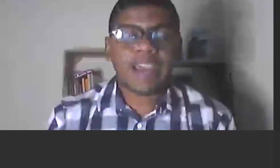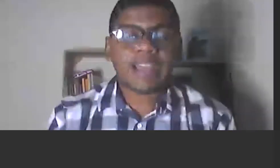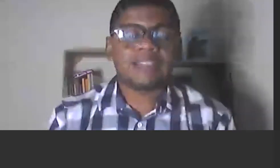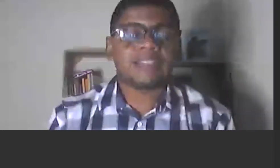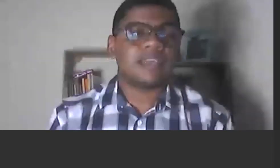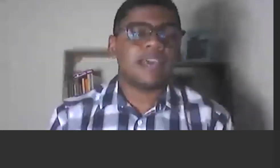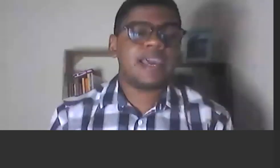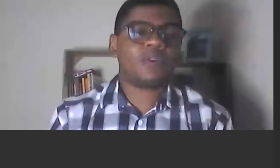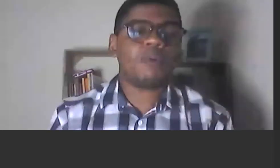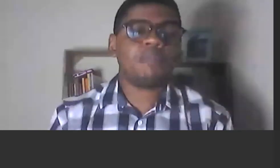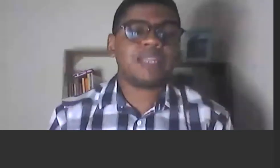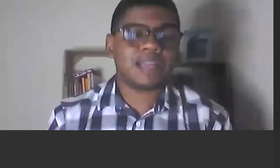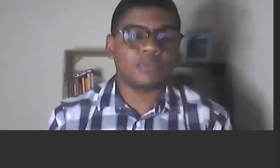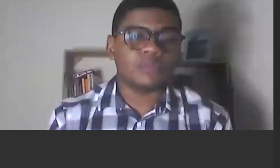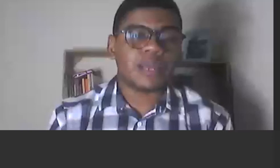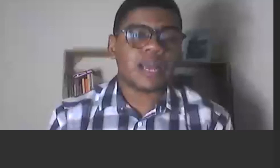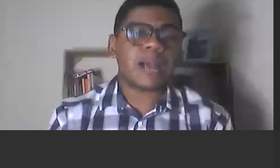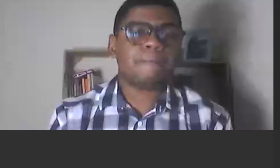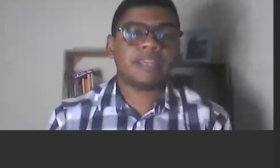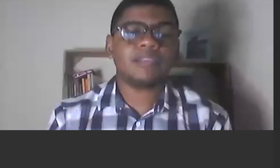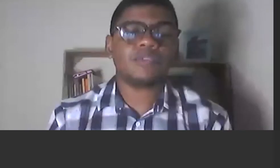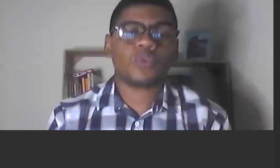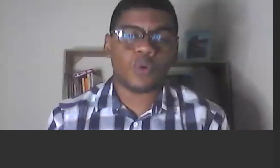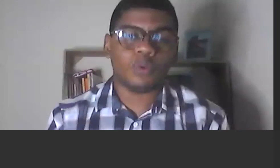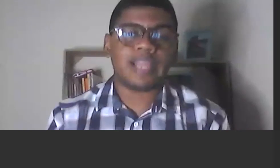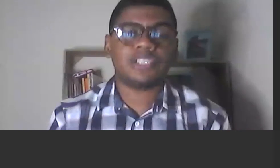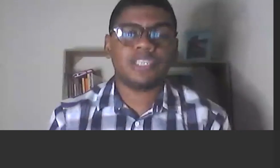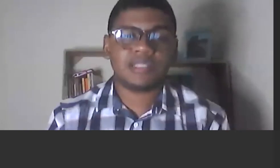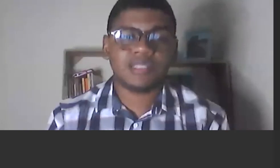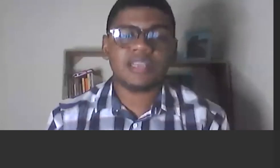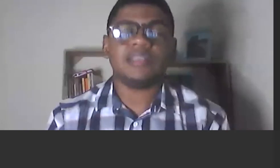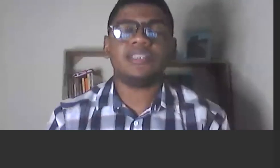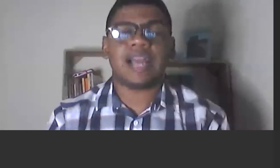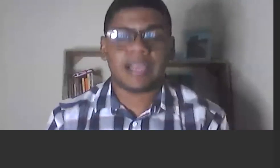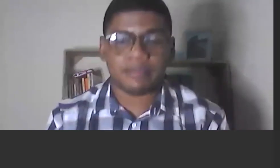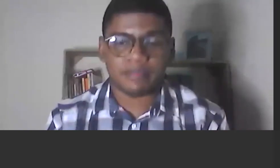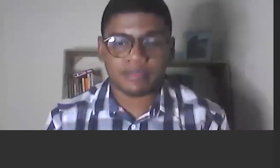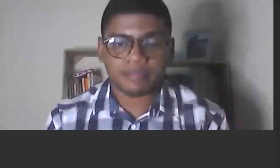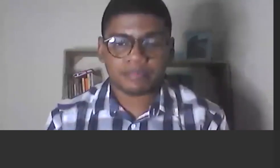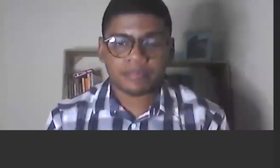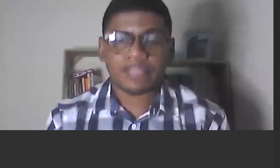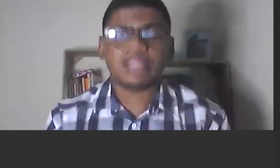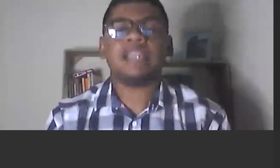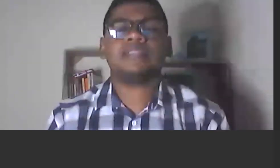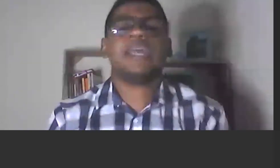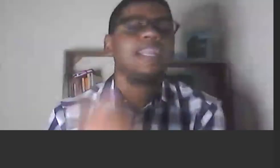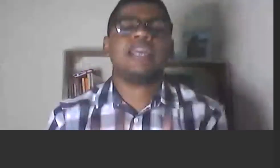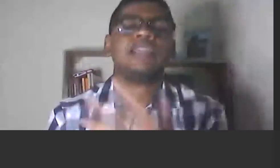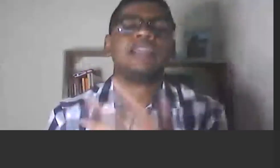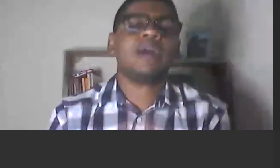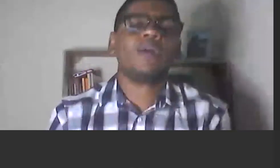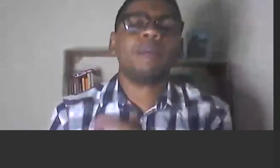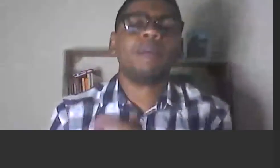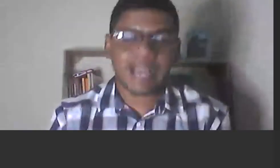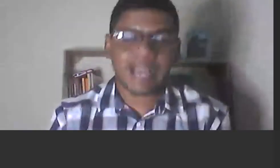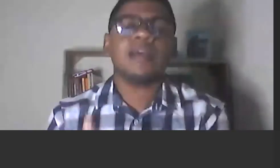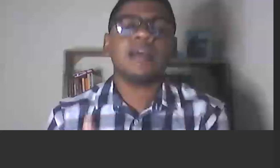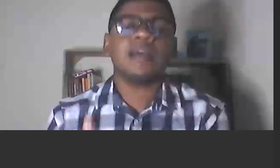Se eu tivesse combinado apenas com Letícia e Jaime, eles